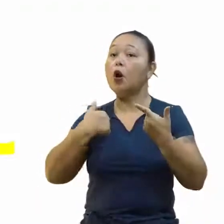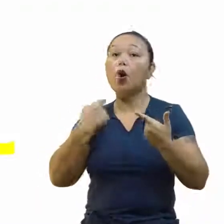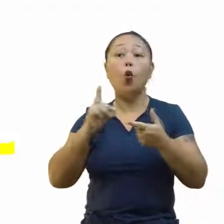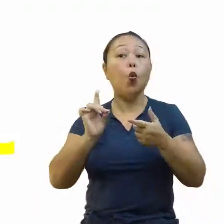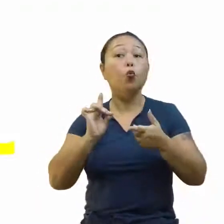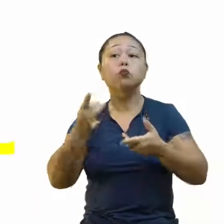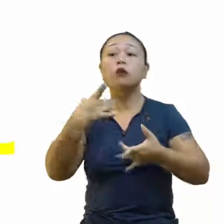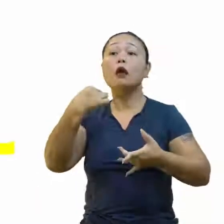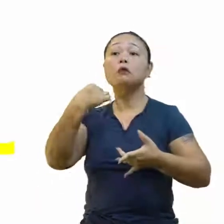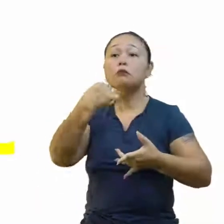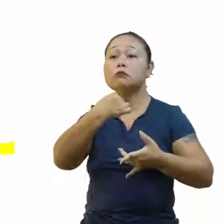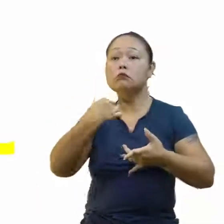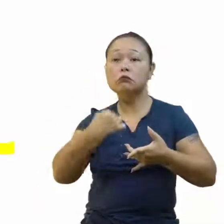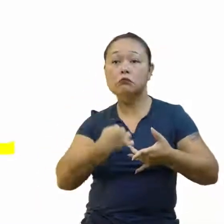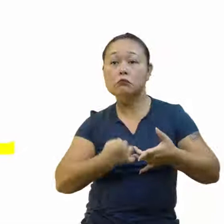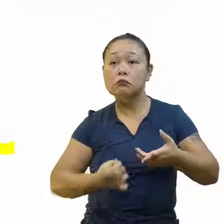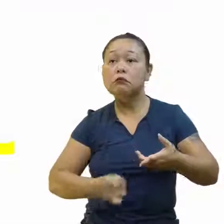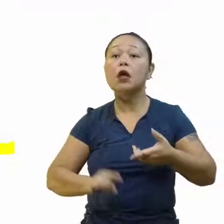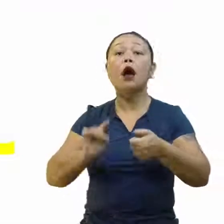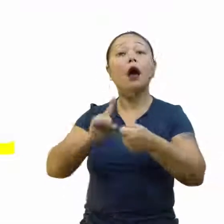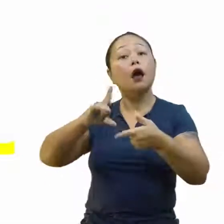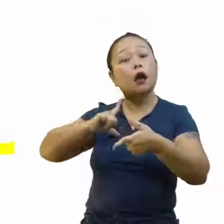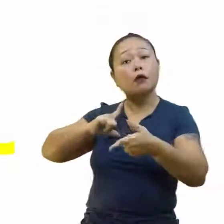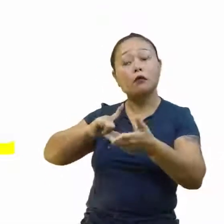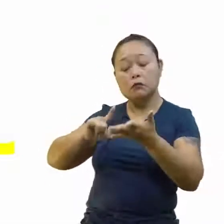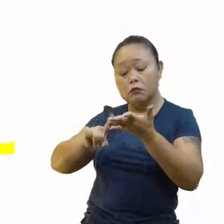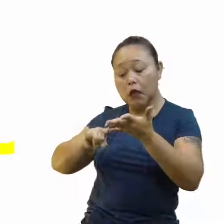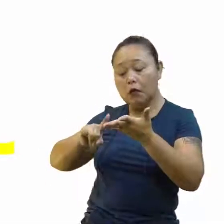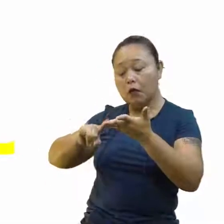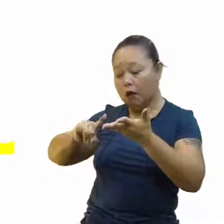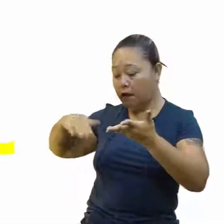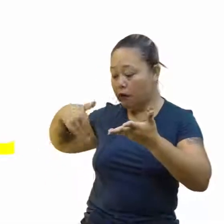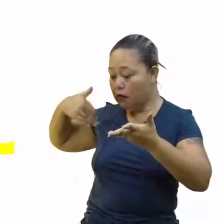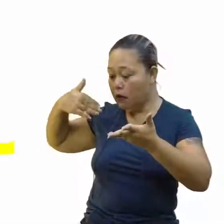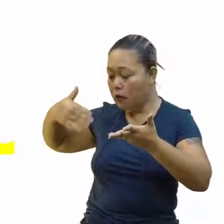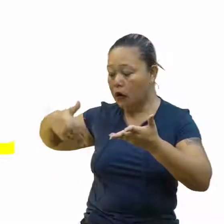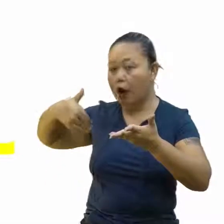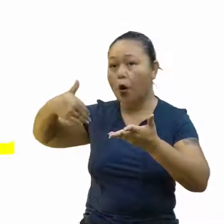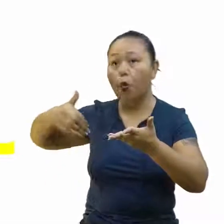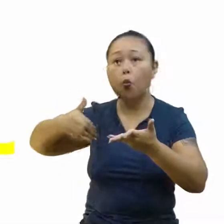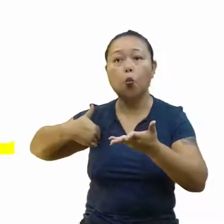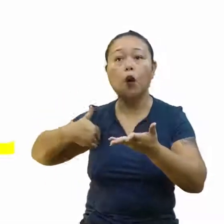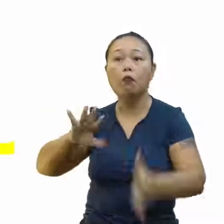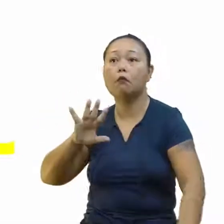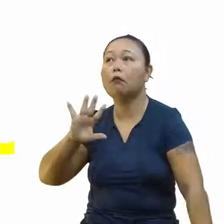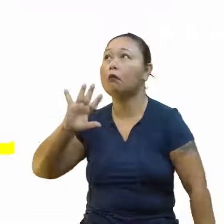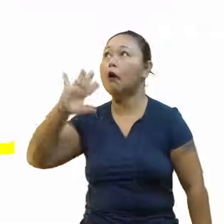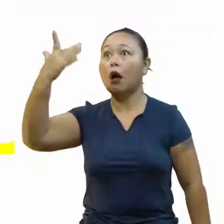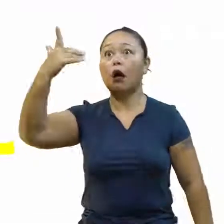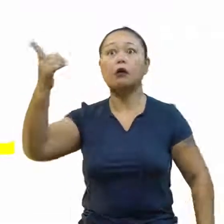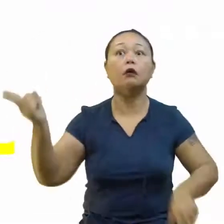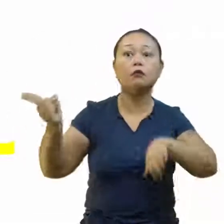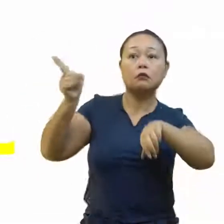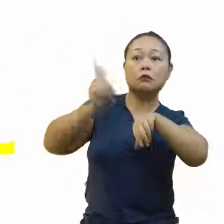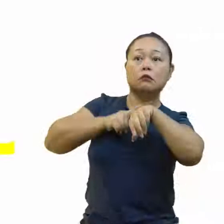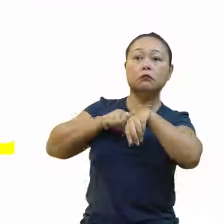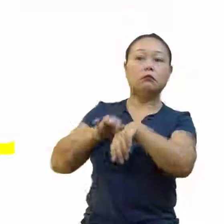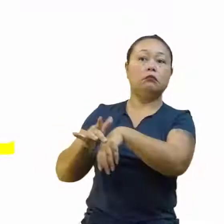doenças aí associadas e que isso vai ser a longo prazo, né? Não é de um dia para o outro que eu vou ter uma